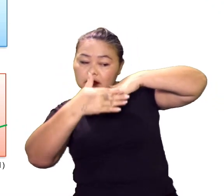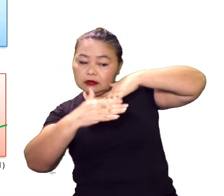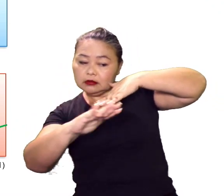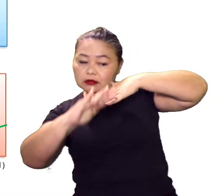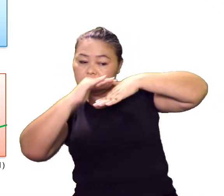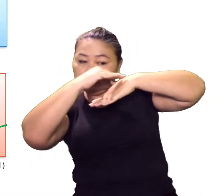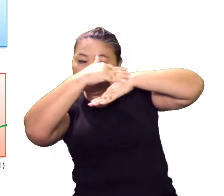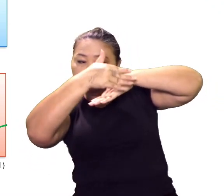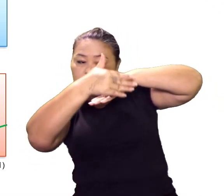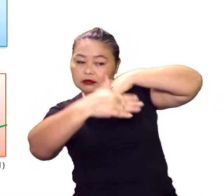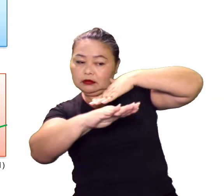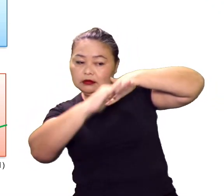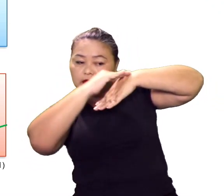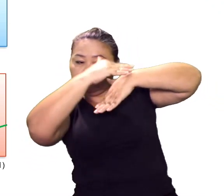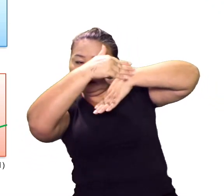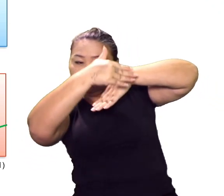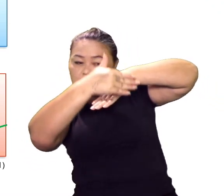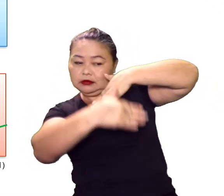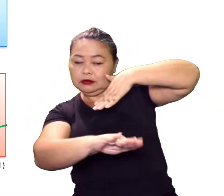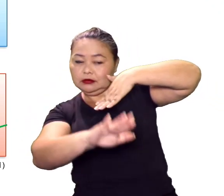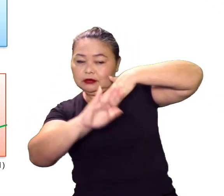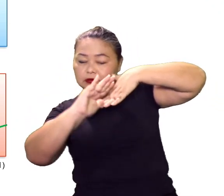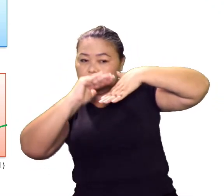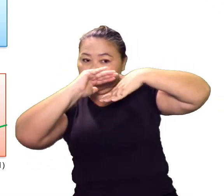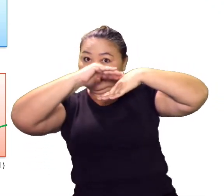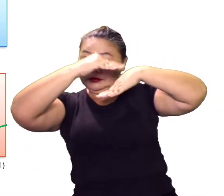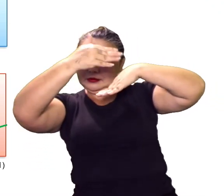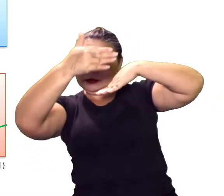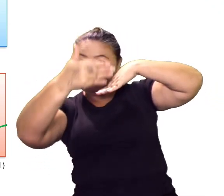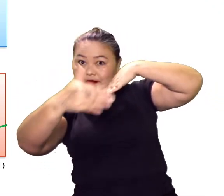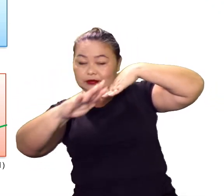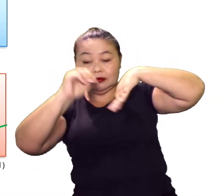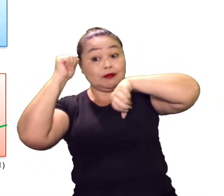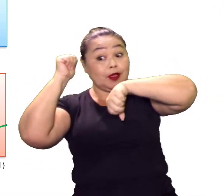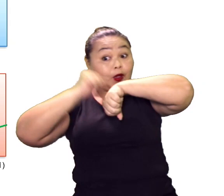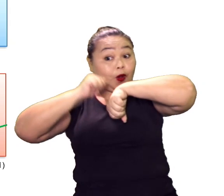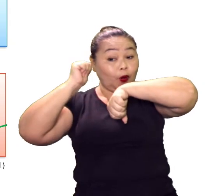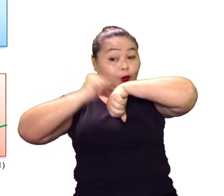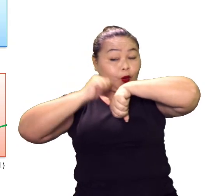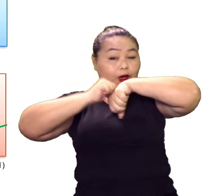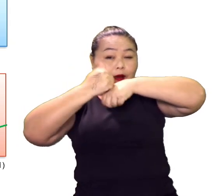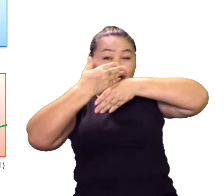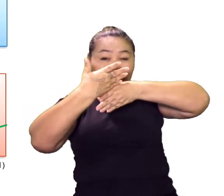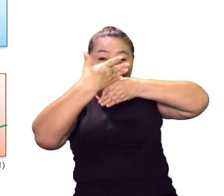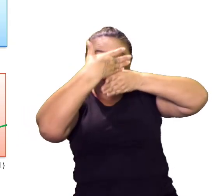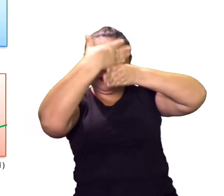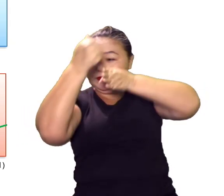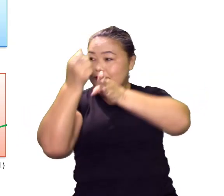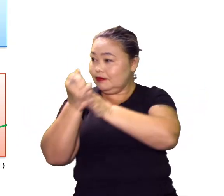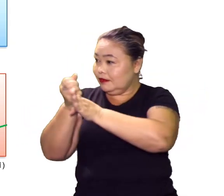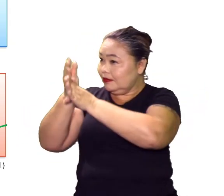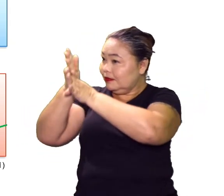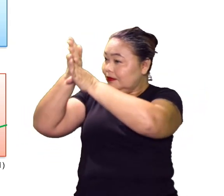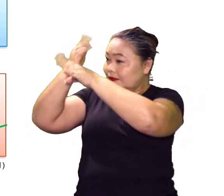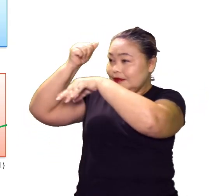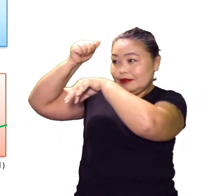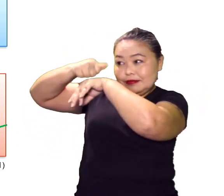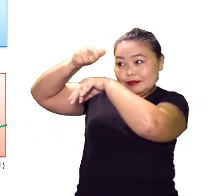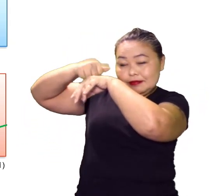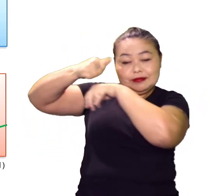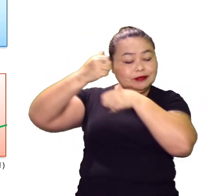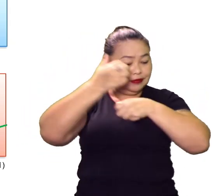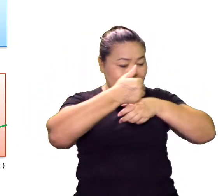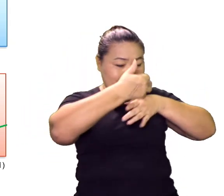vem atravessando ali a BR, a gente vê aquelas imensas rochas, paredões, ou então aquelas